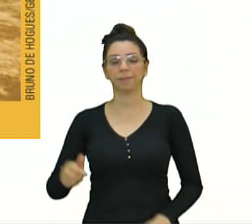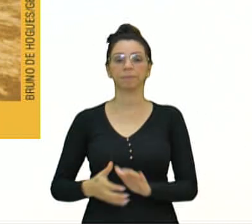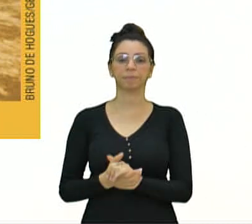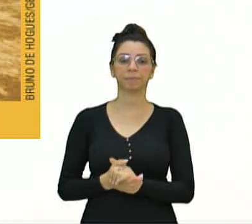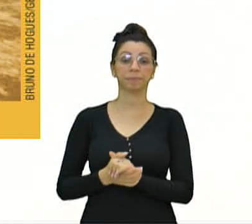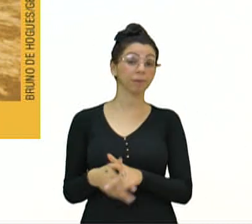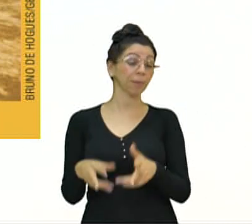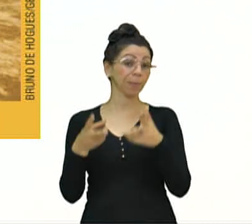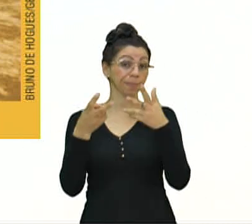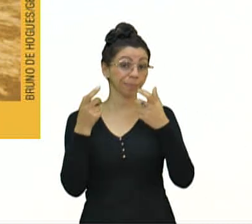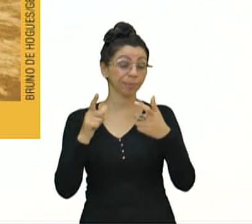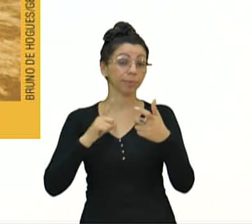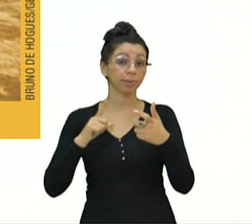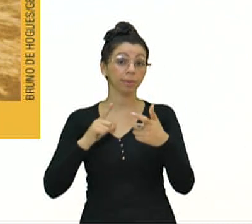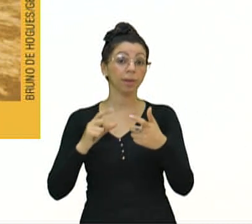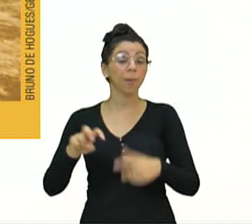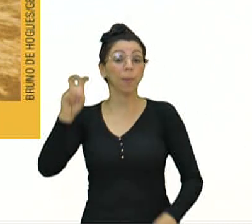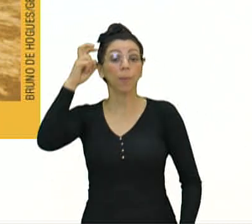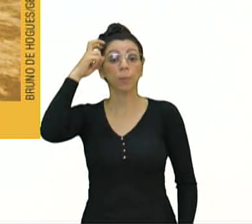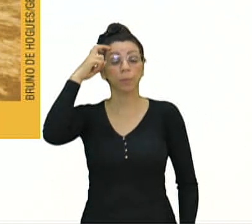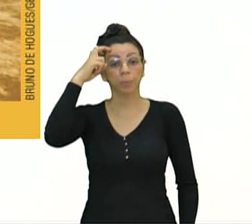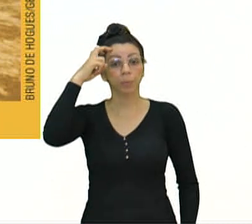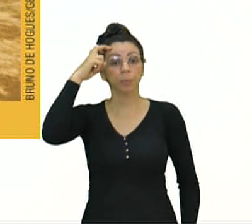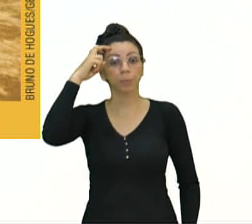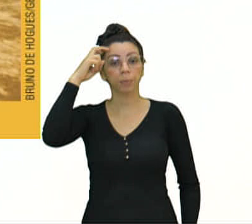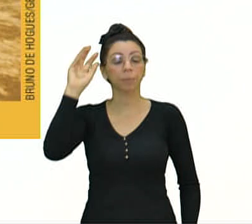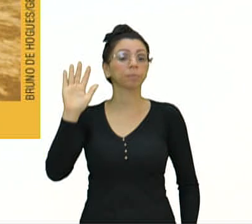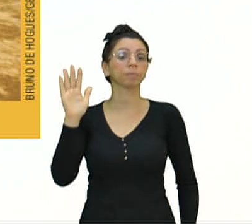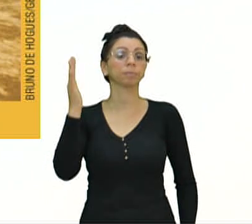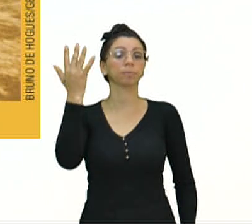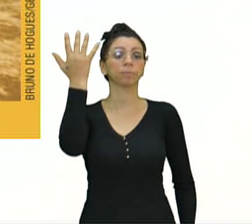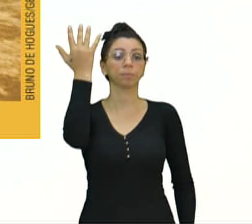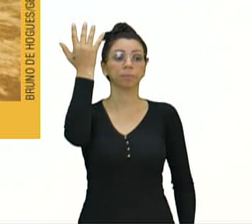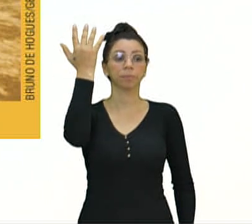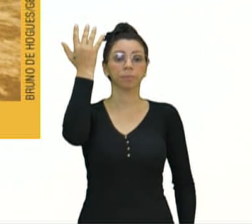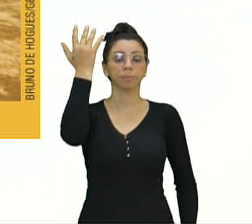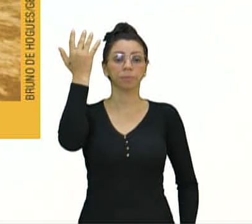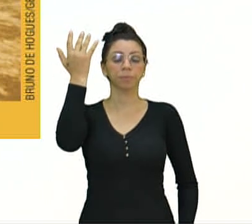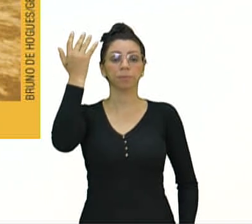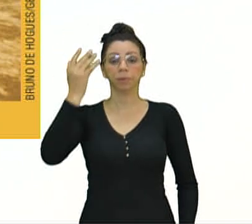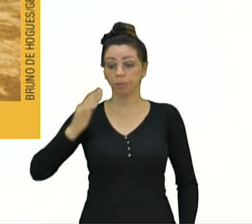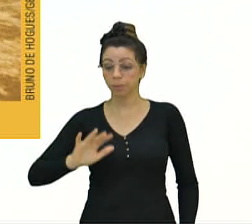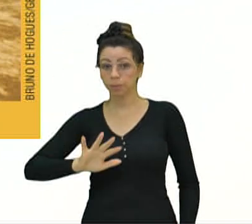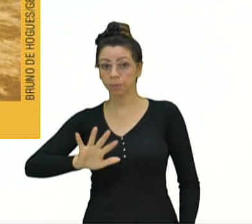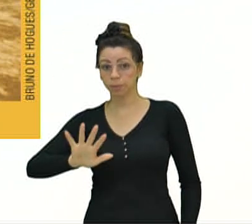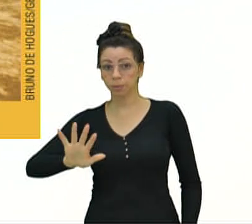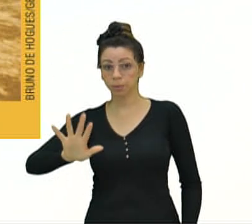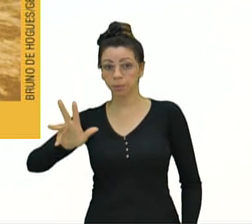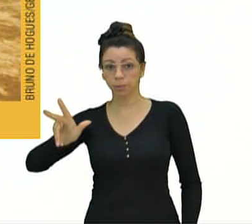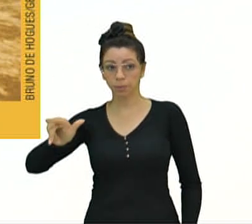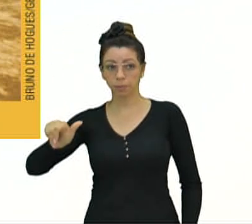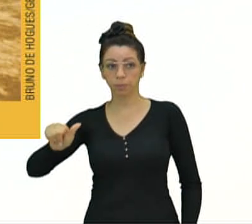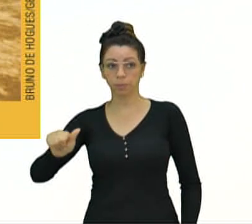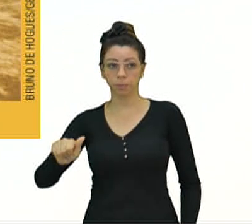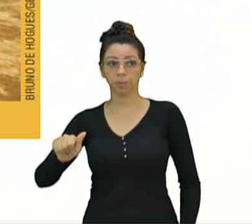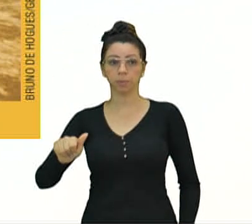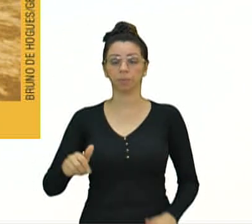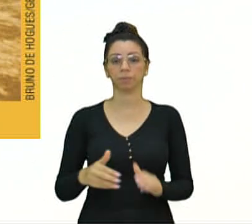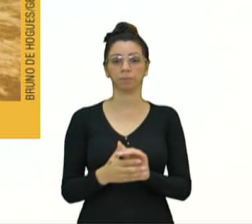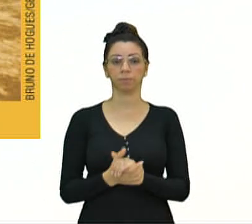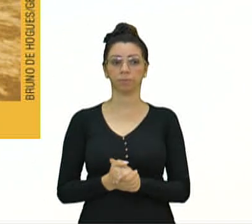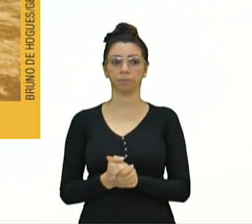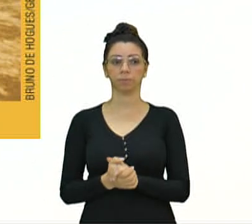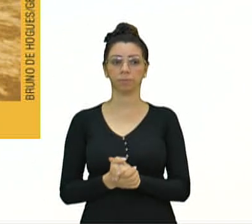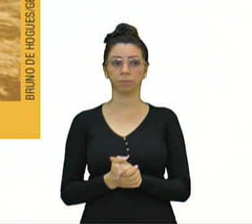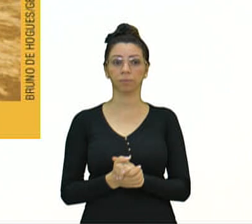uma manifestação cultural que acontece na África, em Gitega, e é